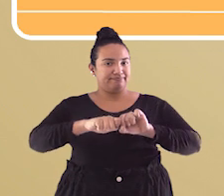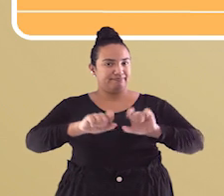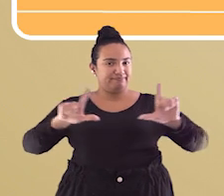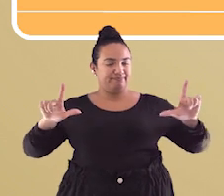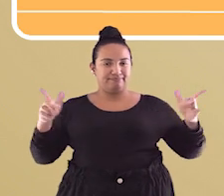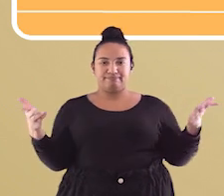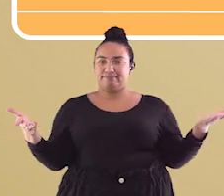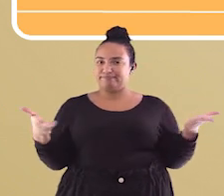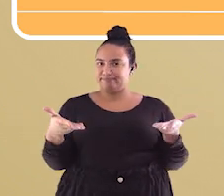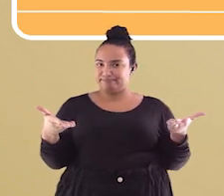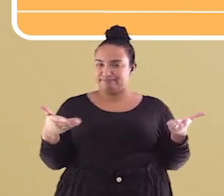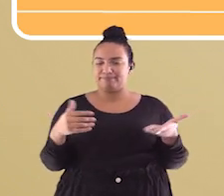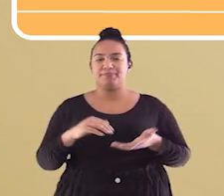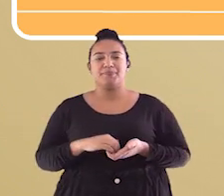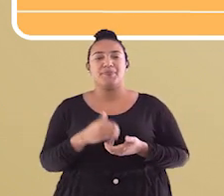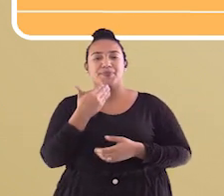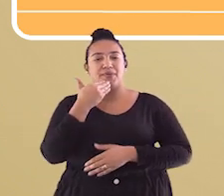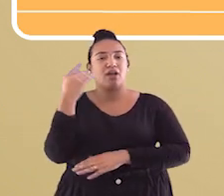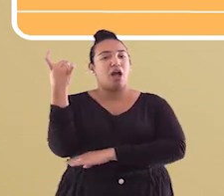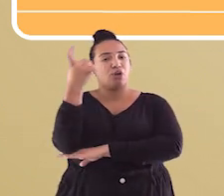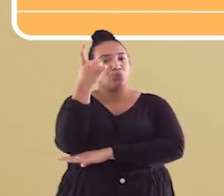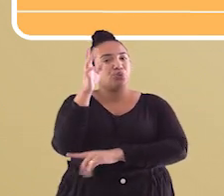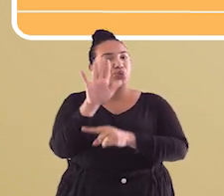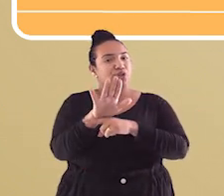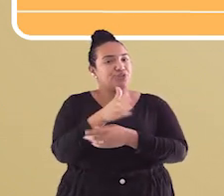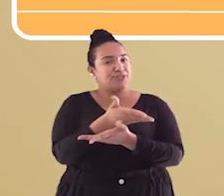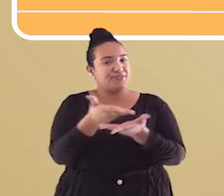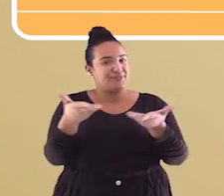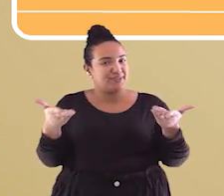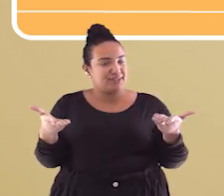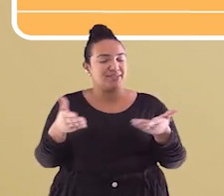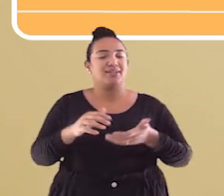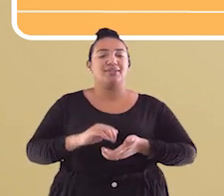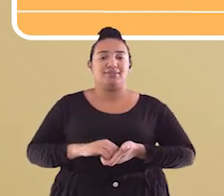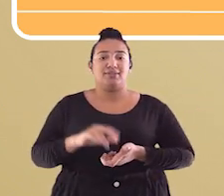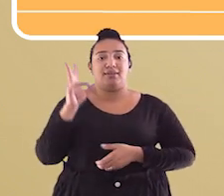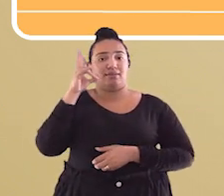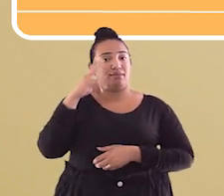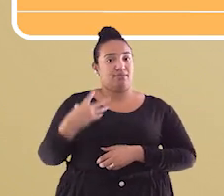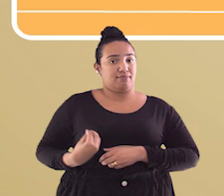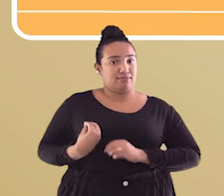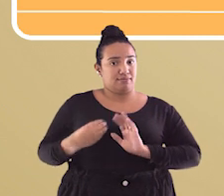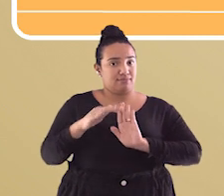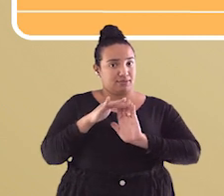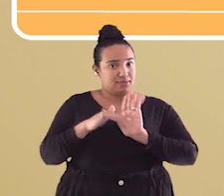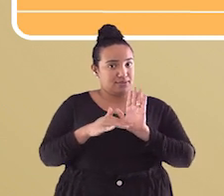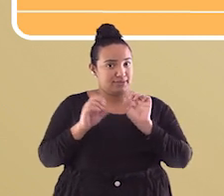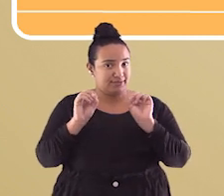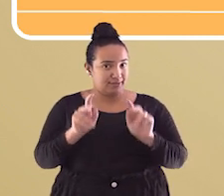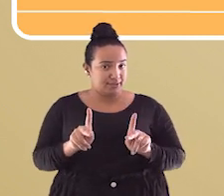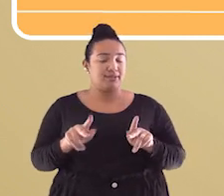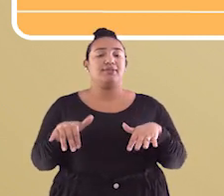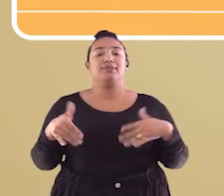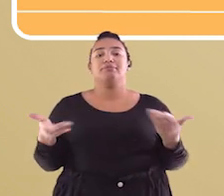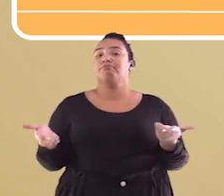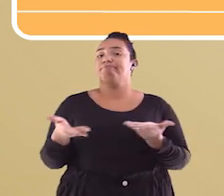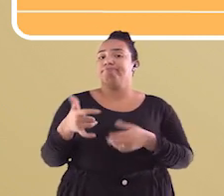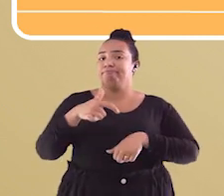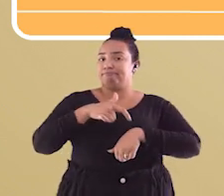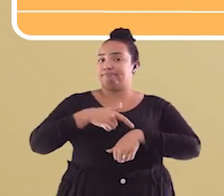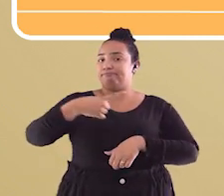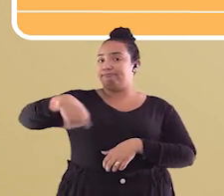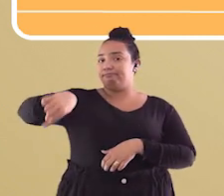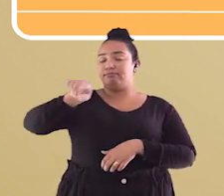Code que aparece na sua tela. Peça ajuda ao seu responsável e não deixe de registrar sua presença. Chegou a hora da